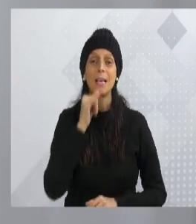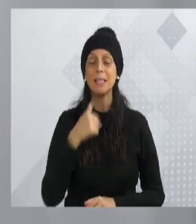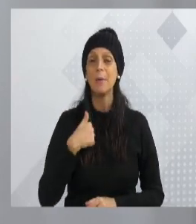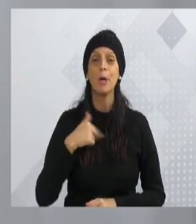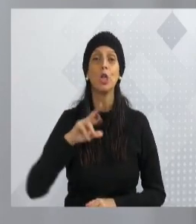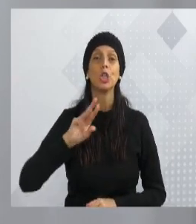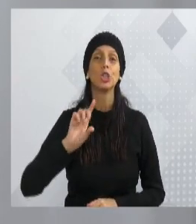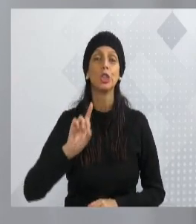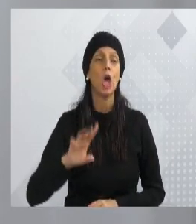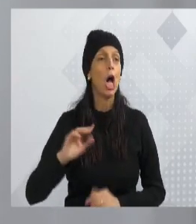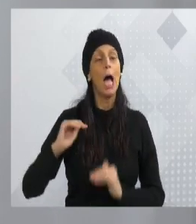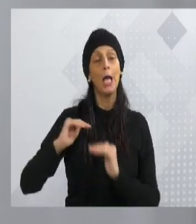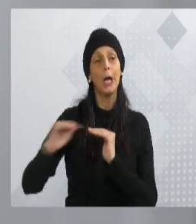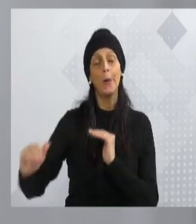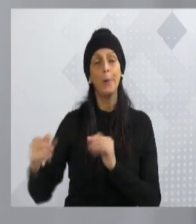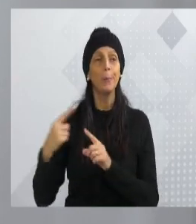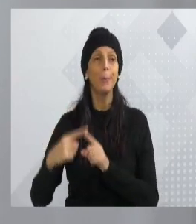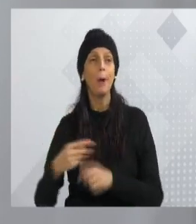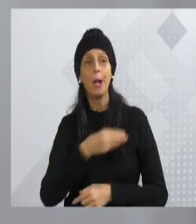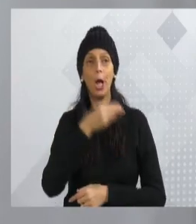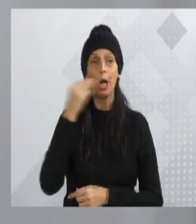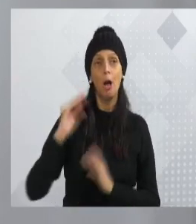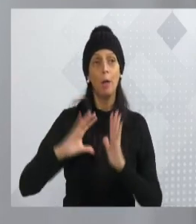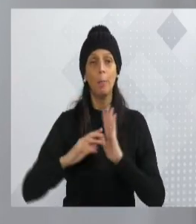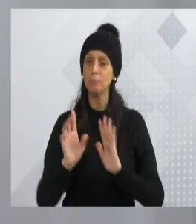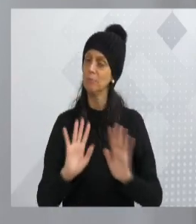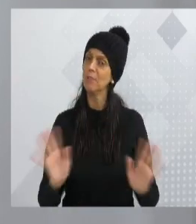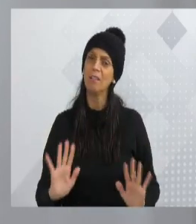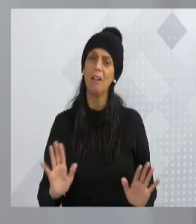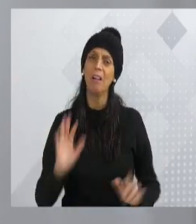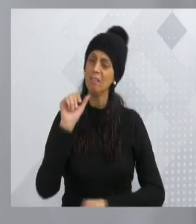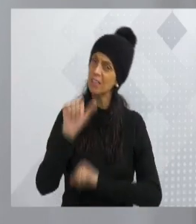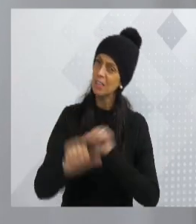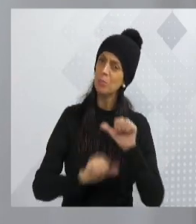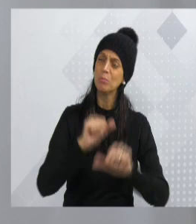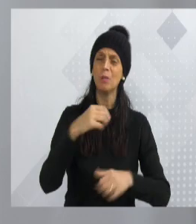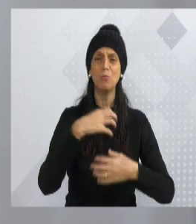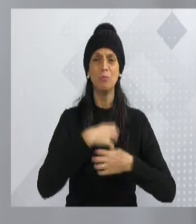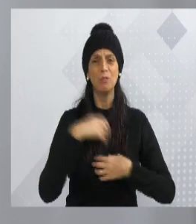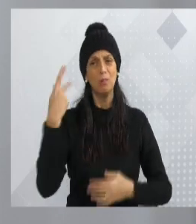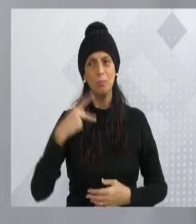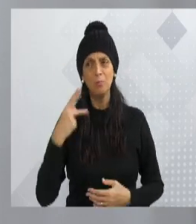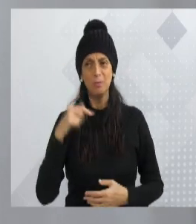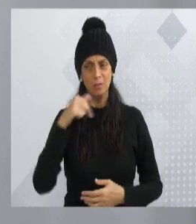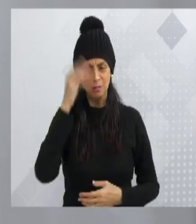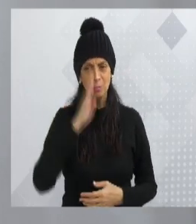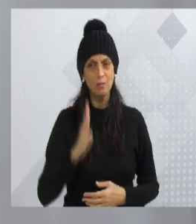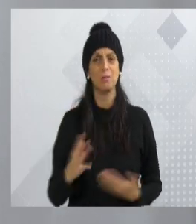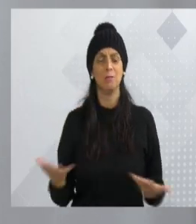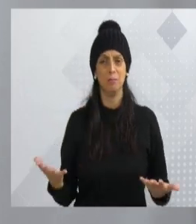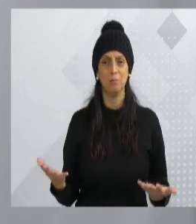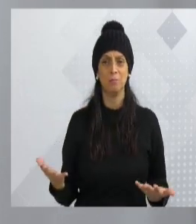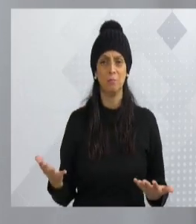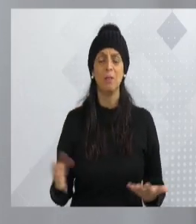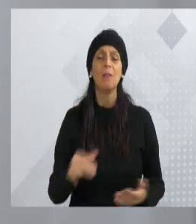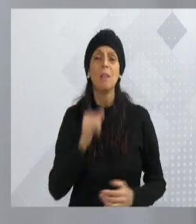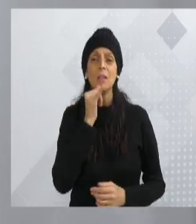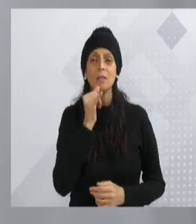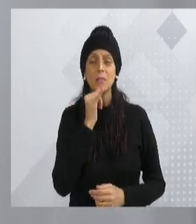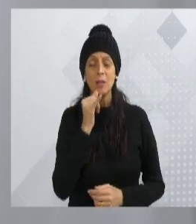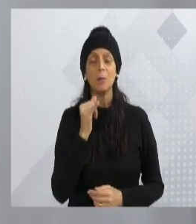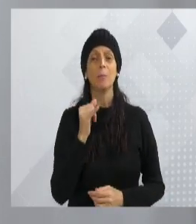partido outra ideologia de uma ideia a gente precisa mudar essa forma de fazer política no Brasil que isso tem trazido na verdade